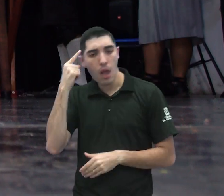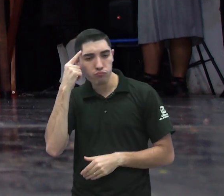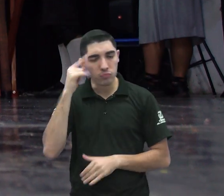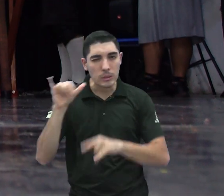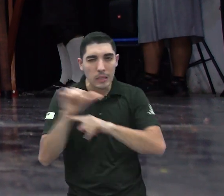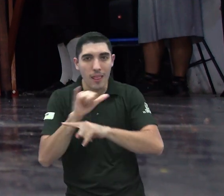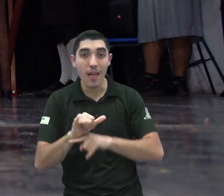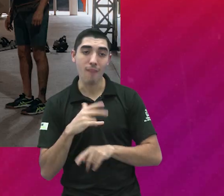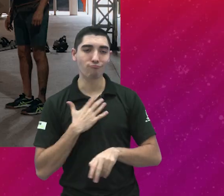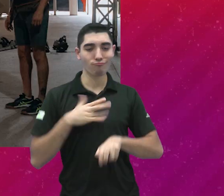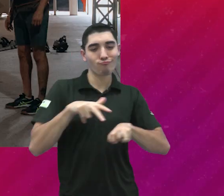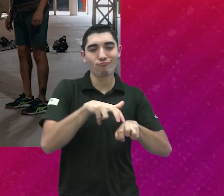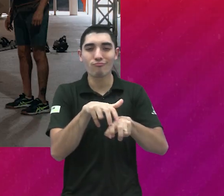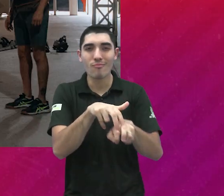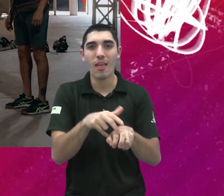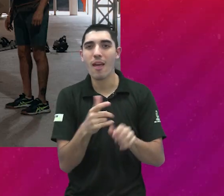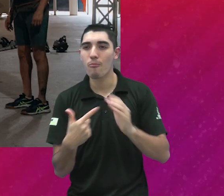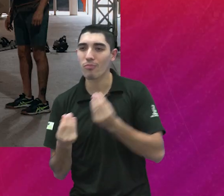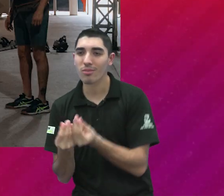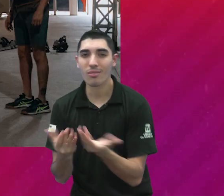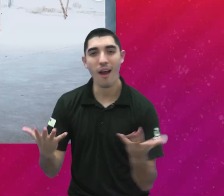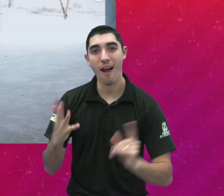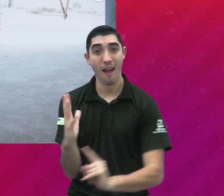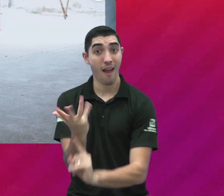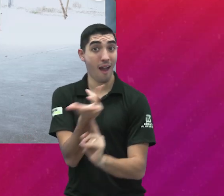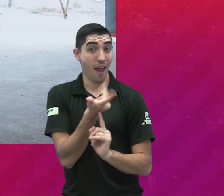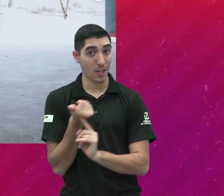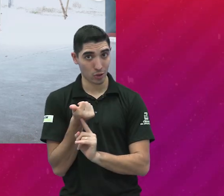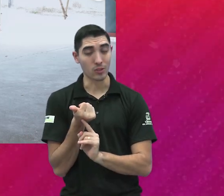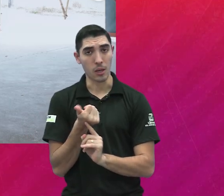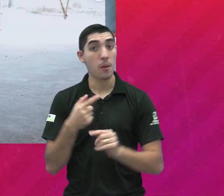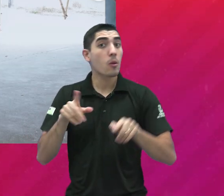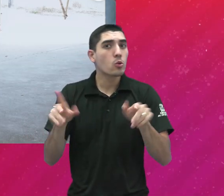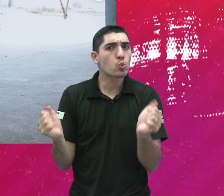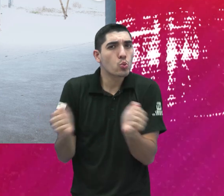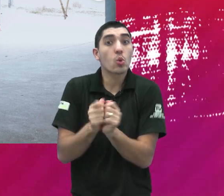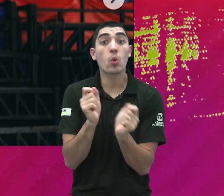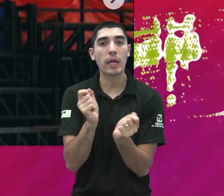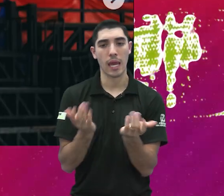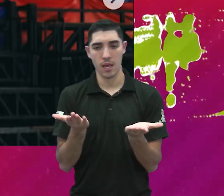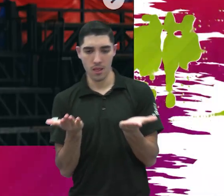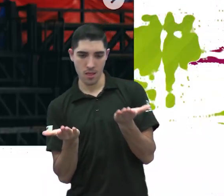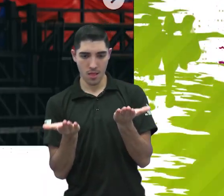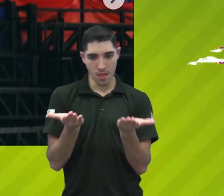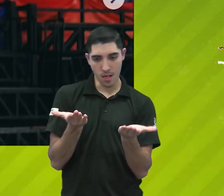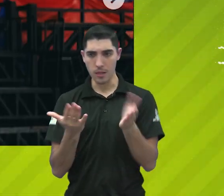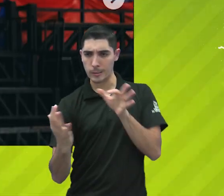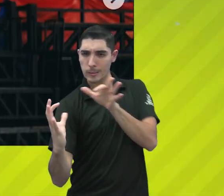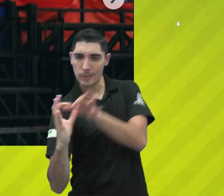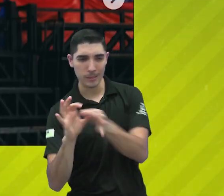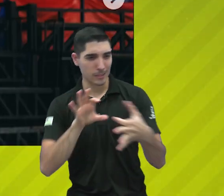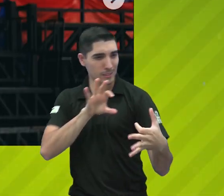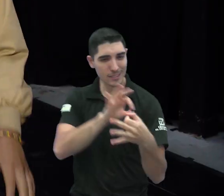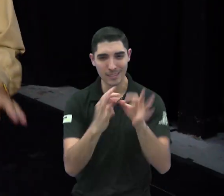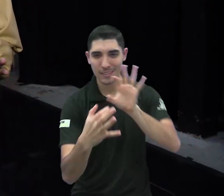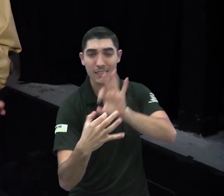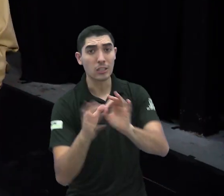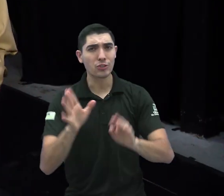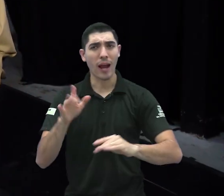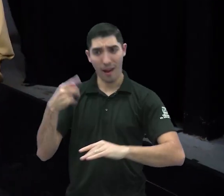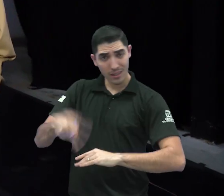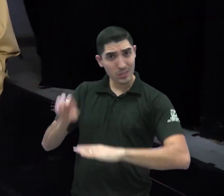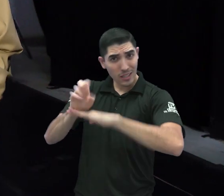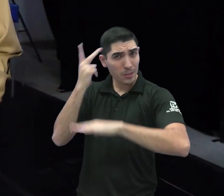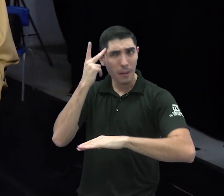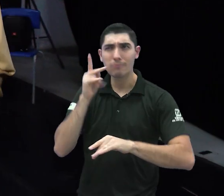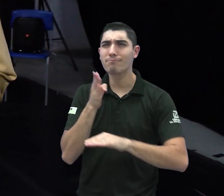de instrumento. Nesse projeto, a arte, em forma de equilíbrio e conexão, passou por várias cidades do estado. A perna